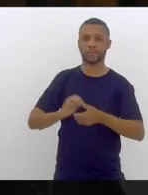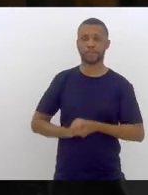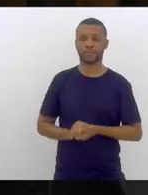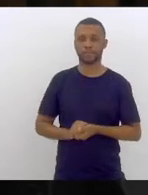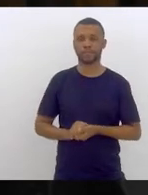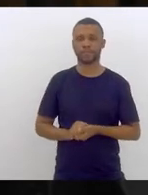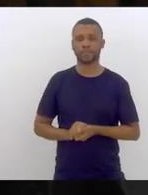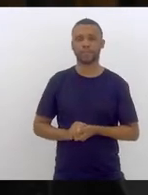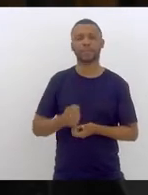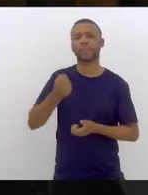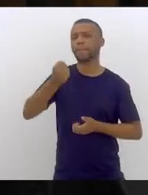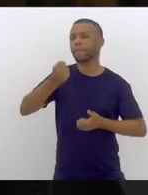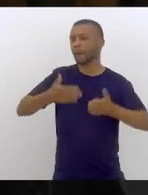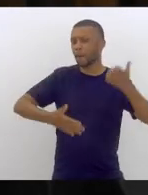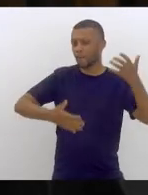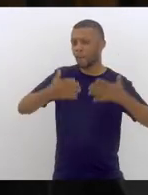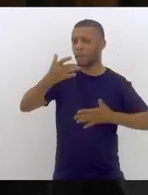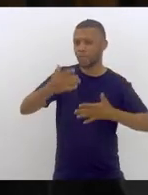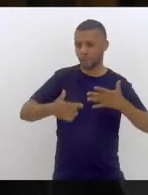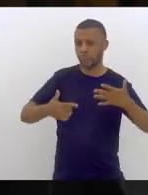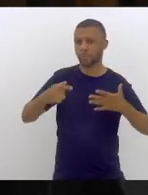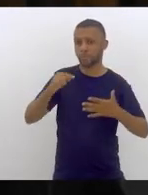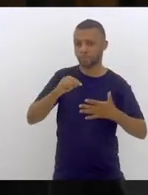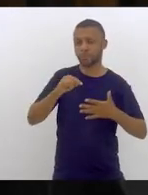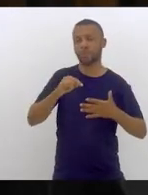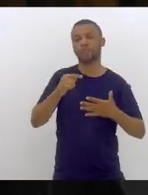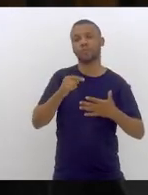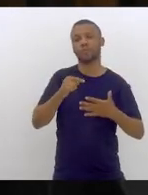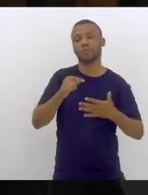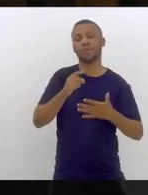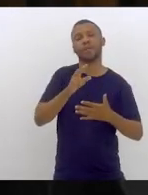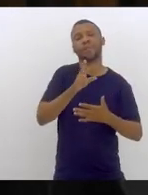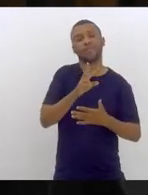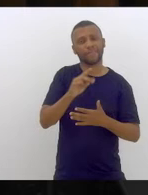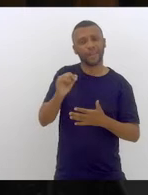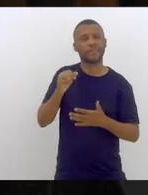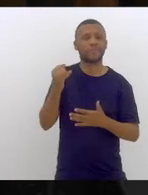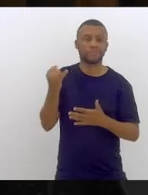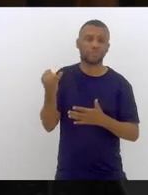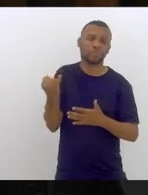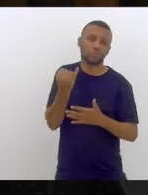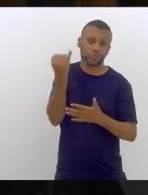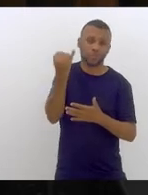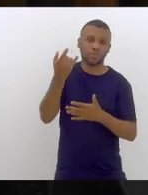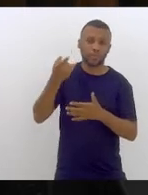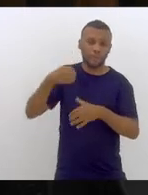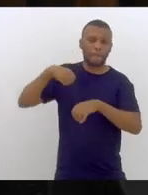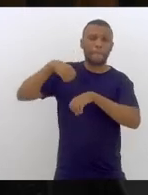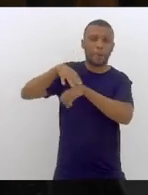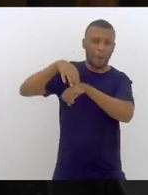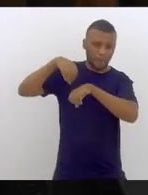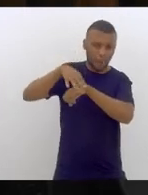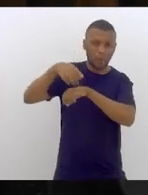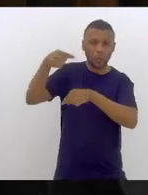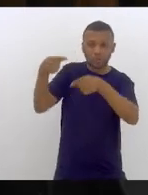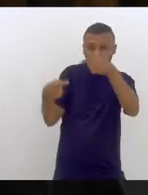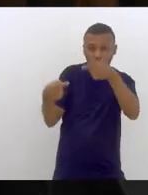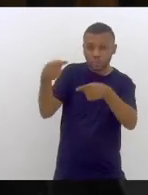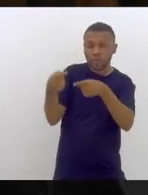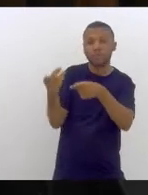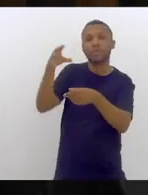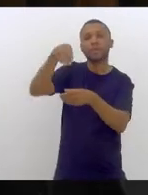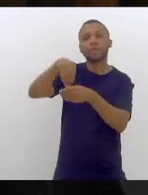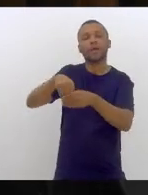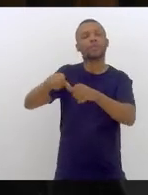serão seguramente muito repercutidos no Parlamento Fluminense